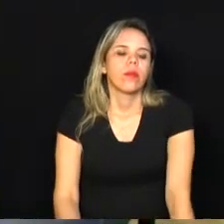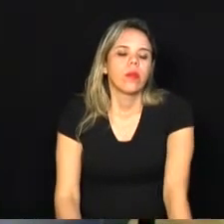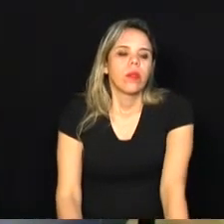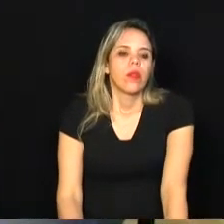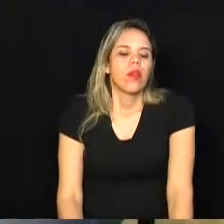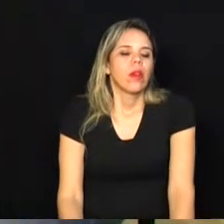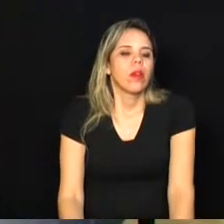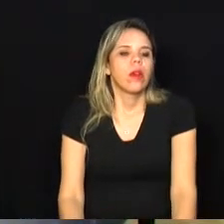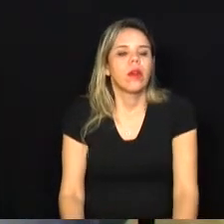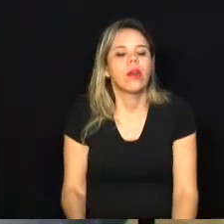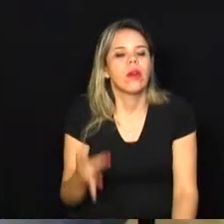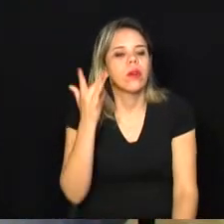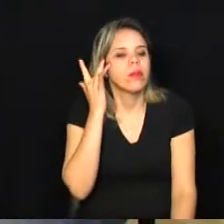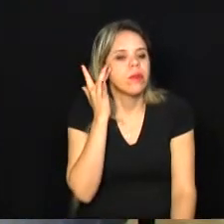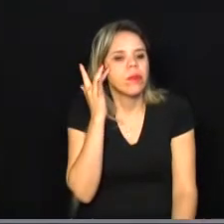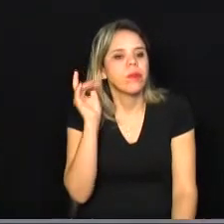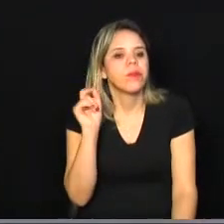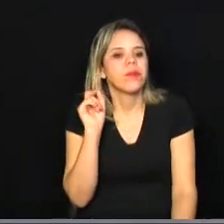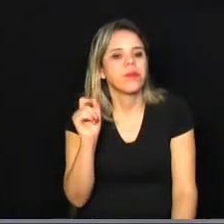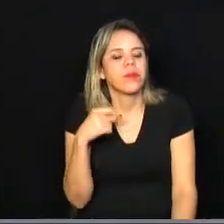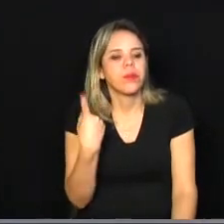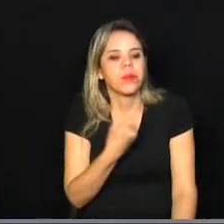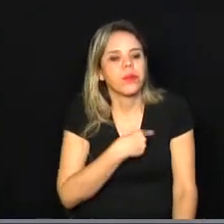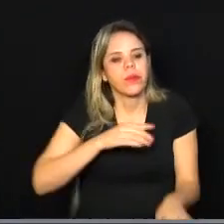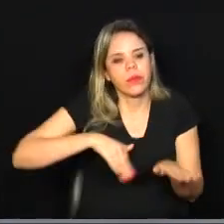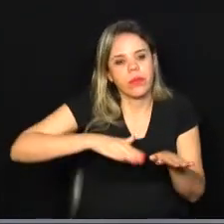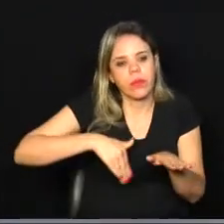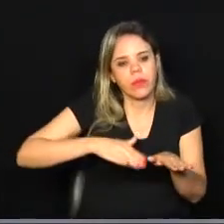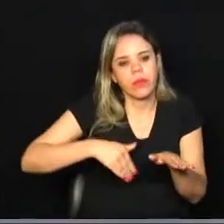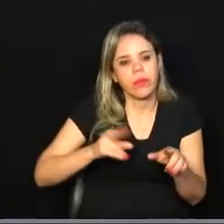Gabriel, eu vejo que os nossos nadadores